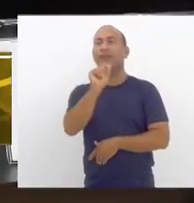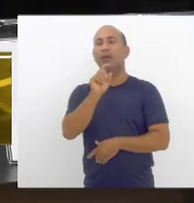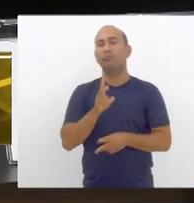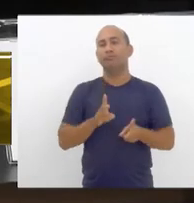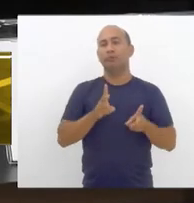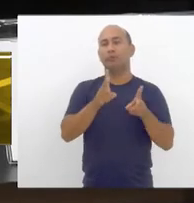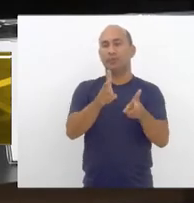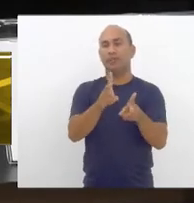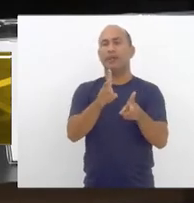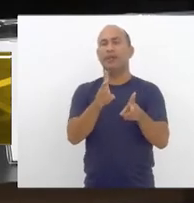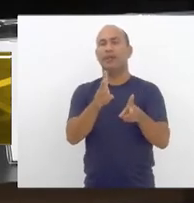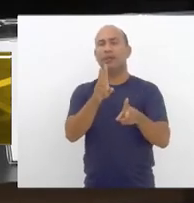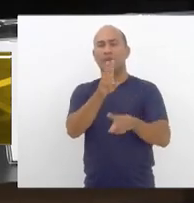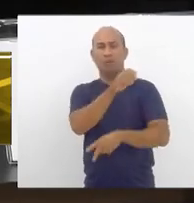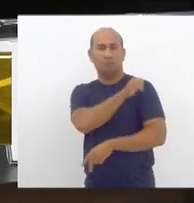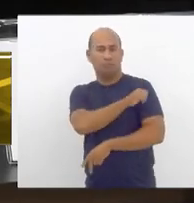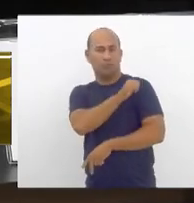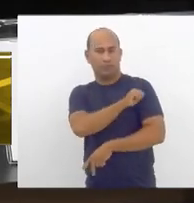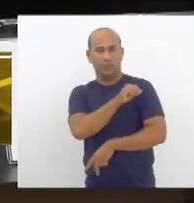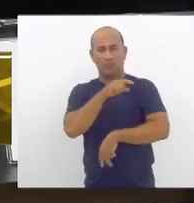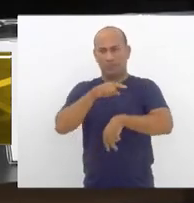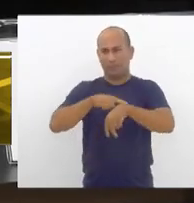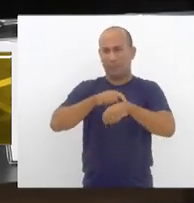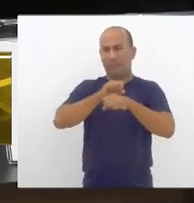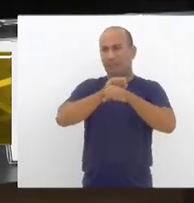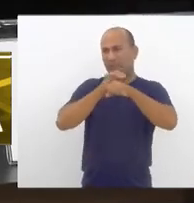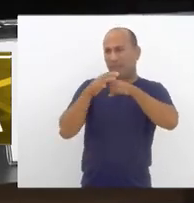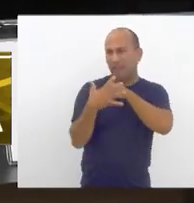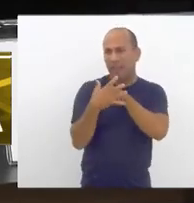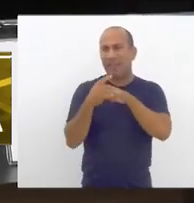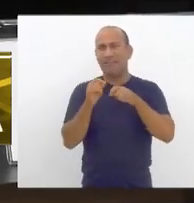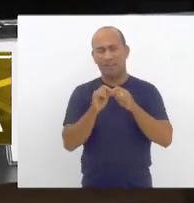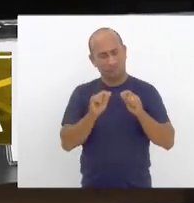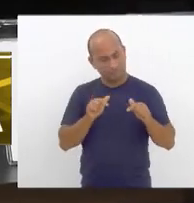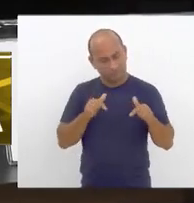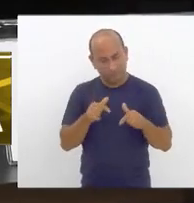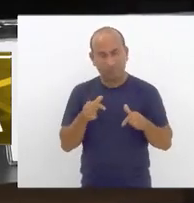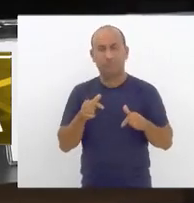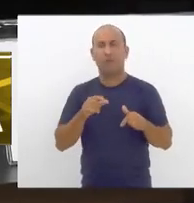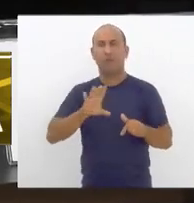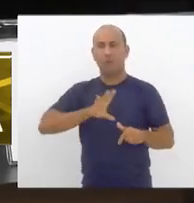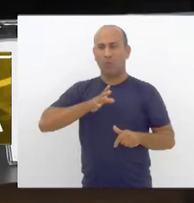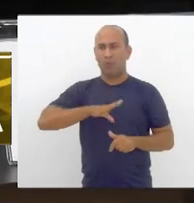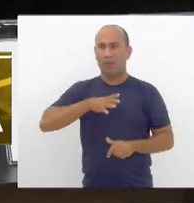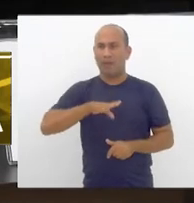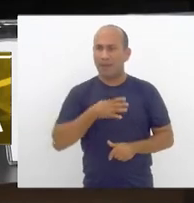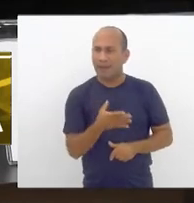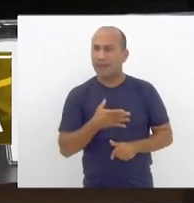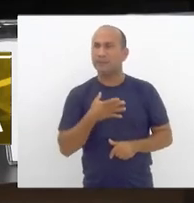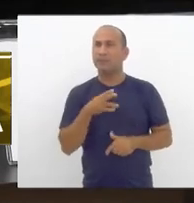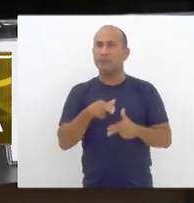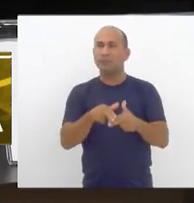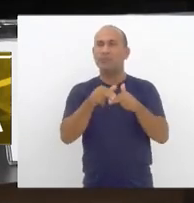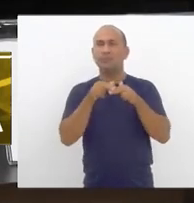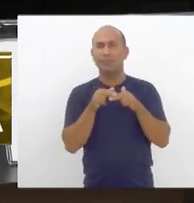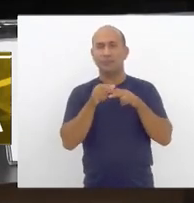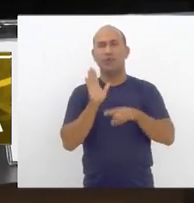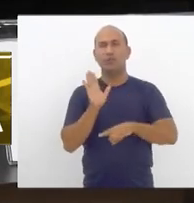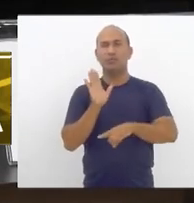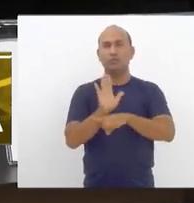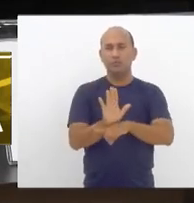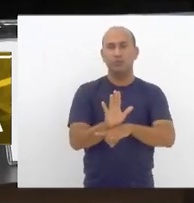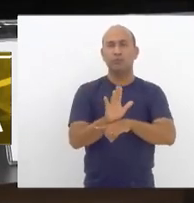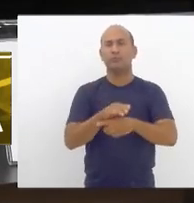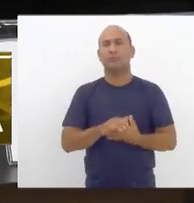o Cid Rio durante a pandemia e o freixo com galhardia com coragem e encaminhamento junto uma equipe